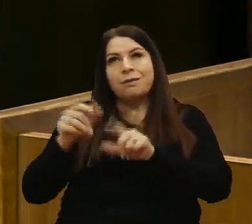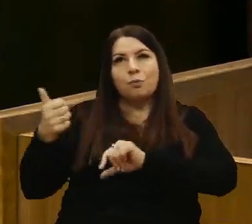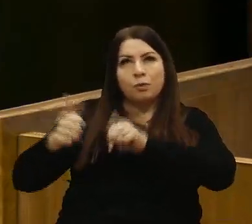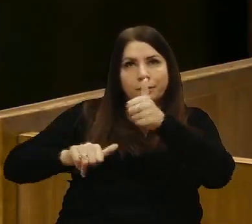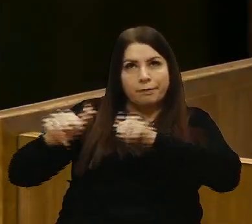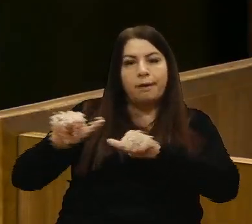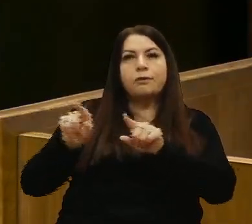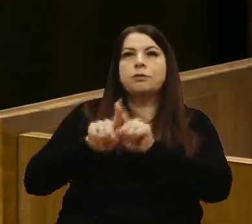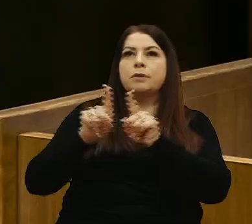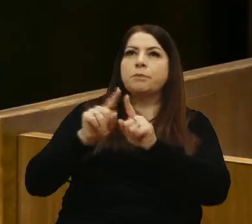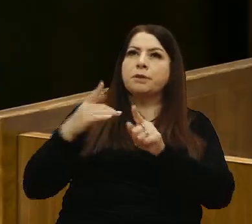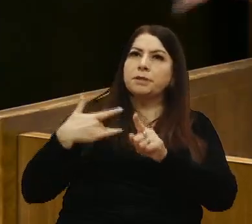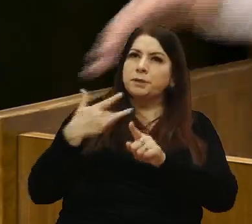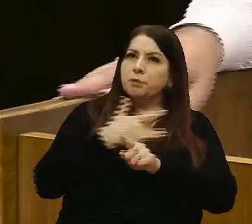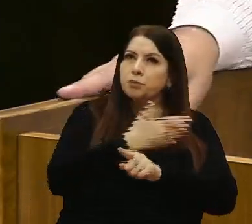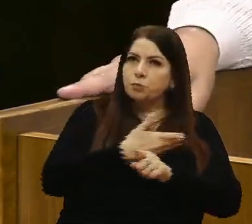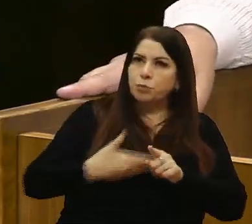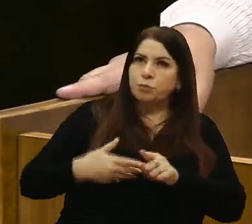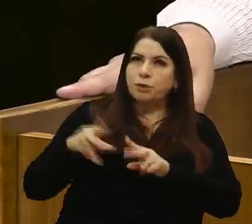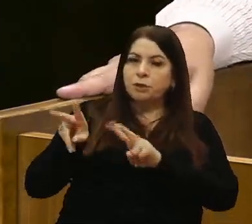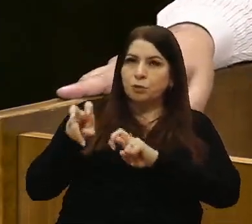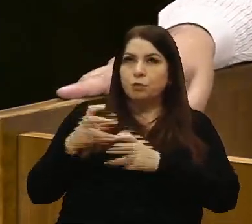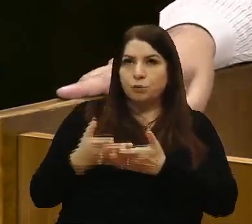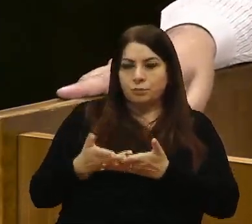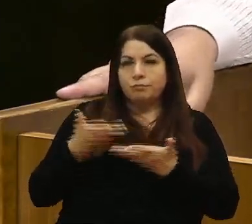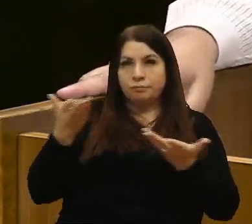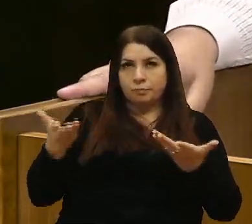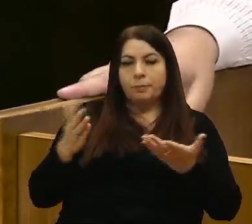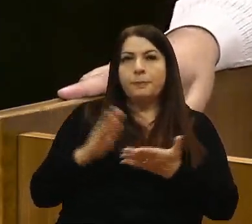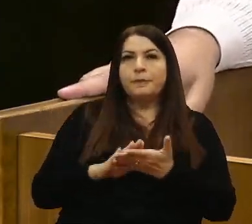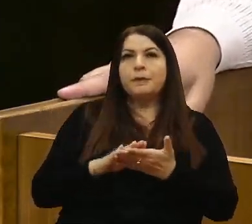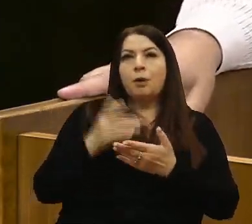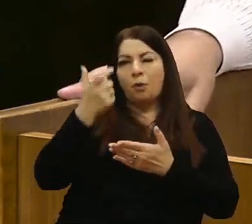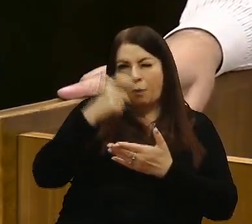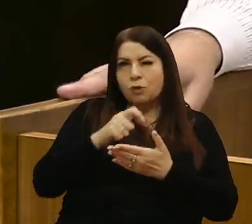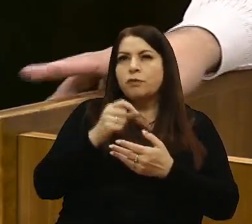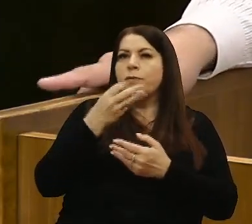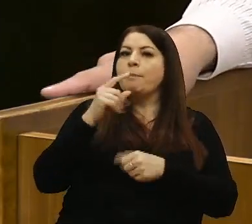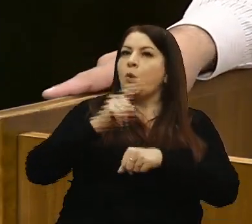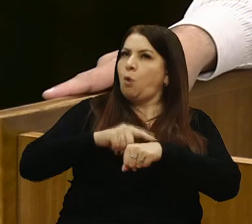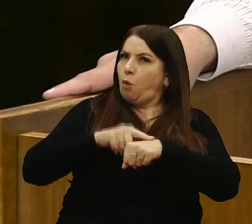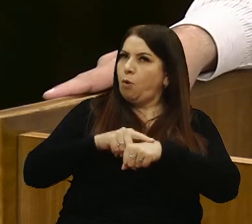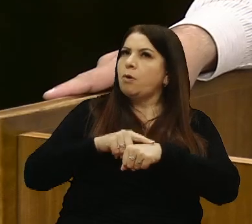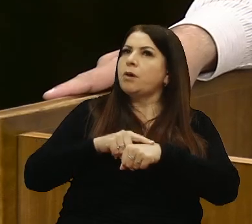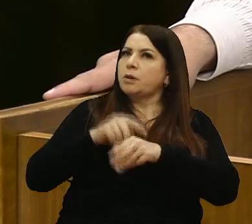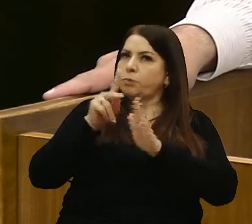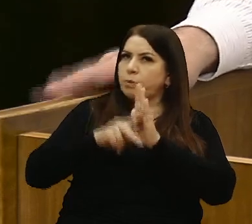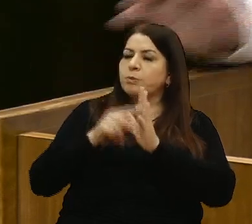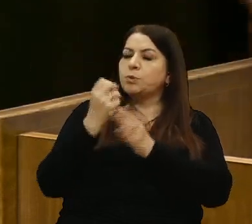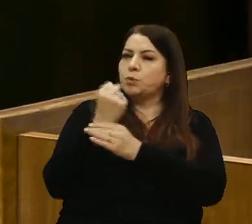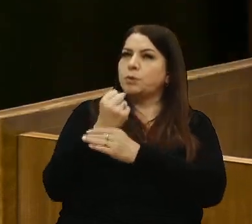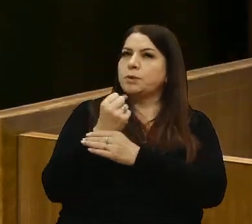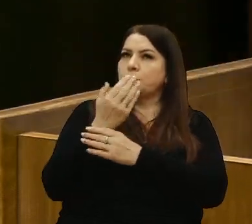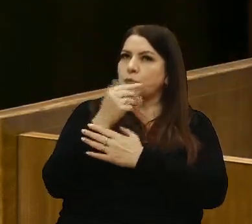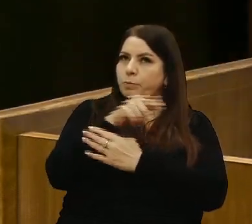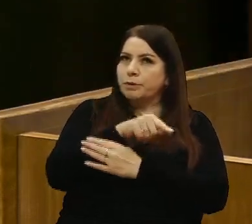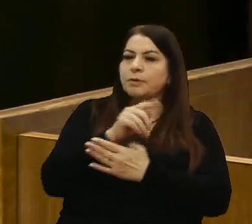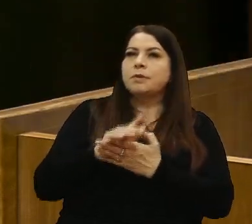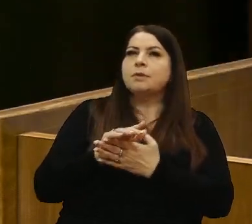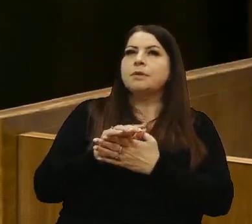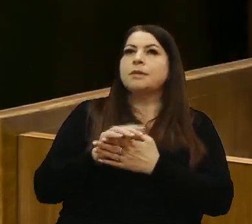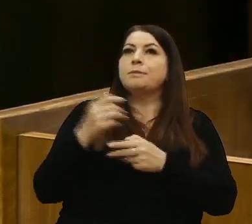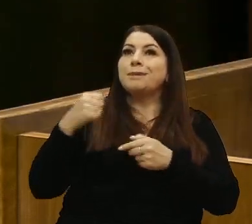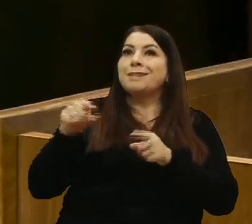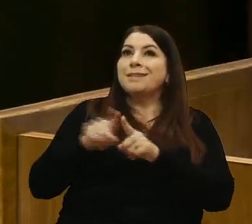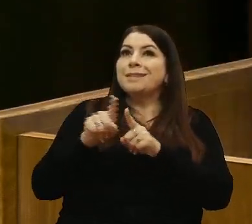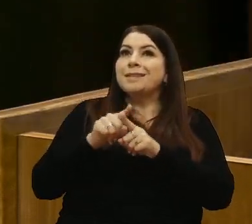qualidade, até a saúde pública, a agricultura. Então, acho que vem em boa hora esse plano de segurança alimentar, ele precisa